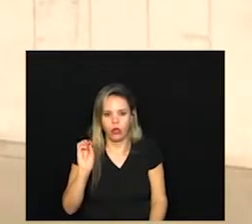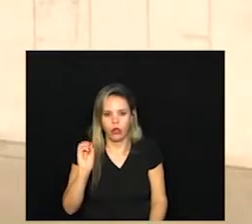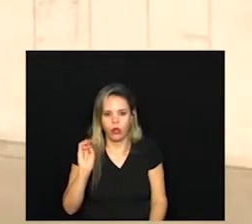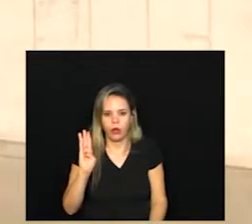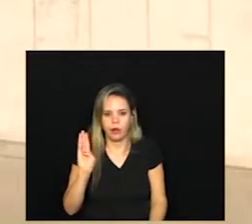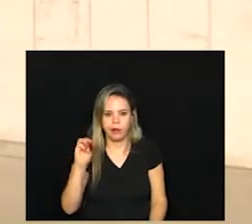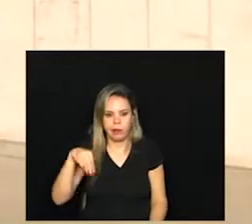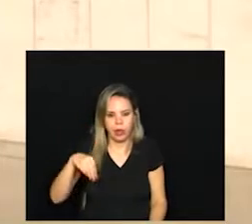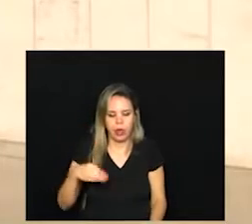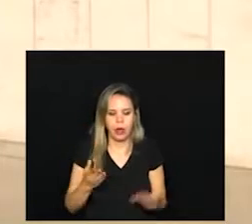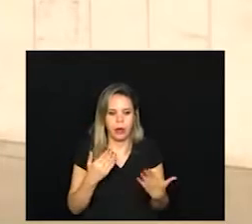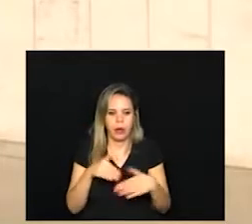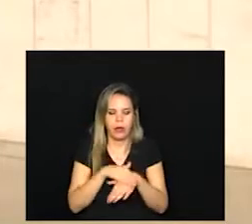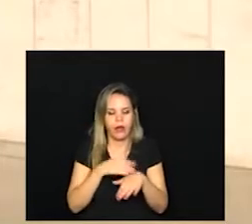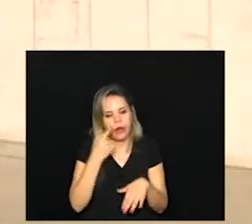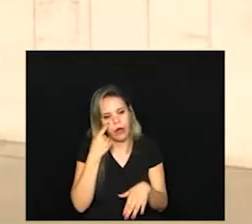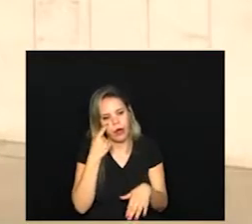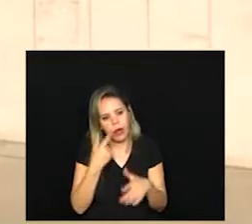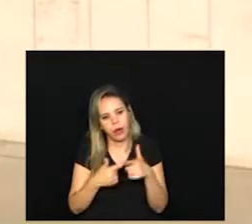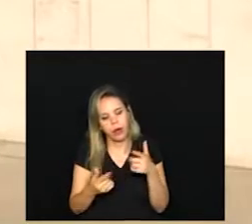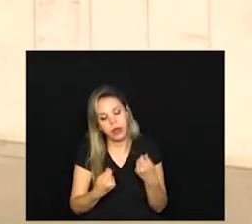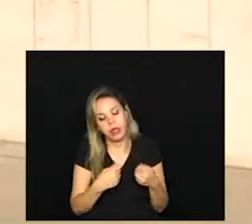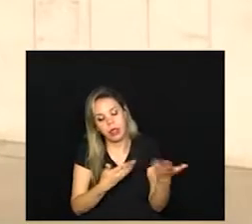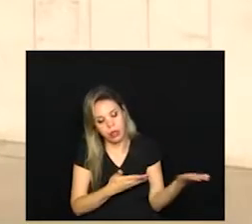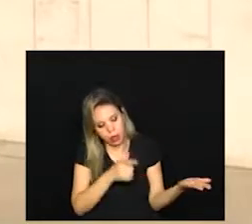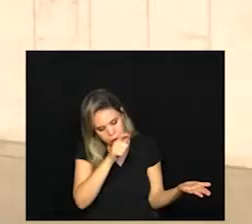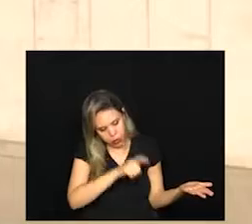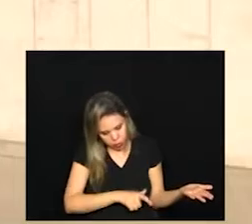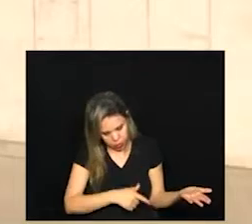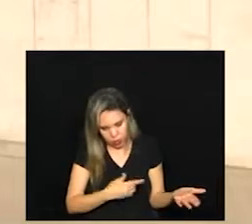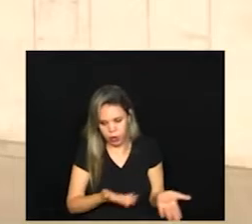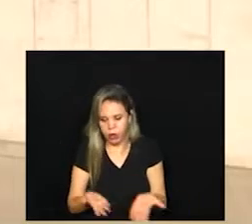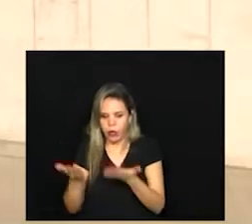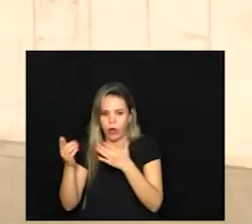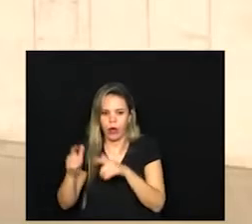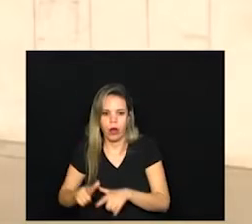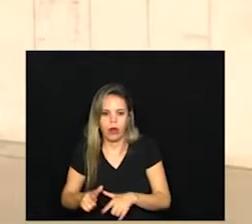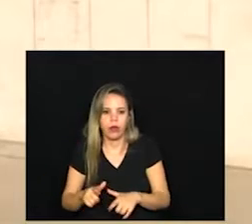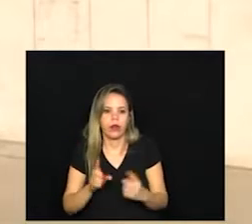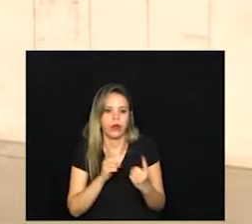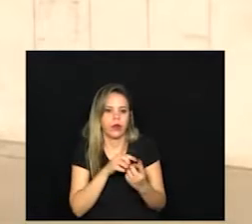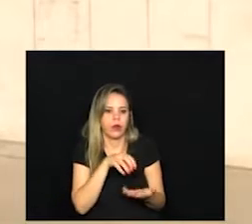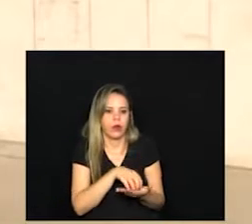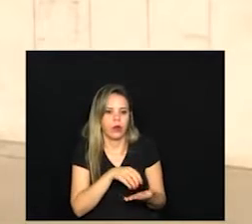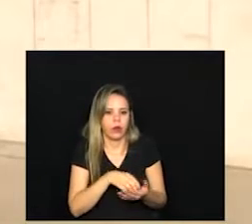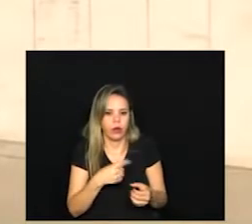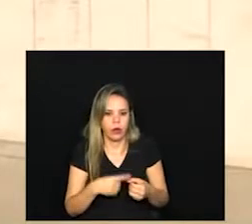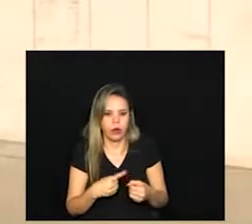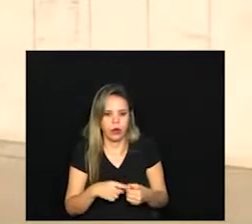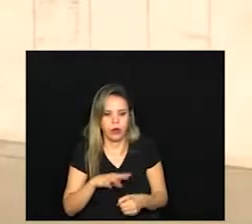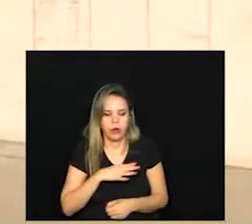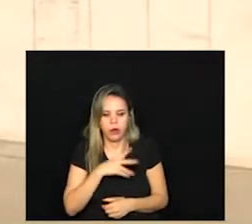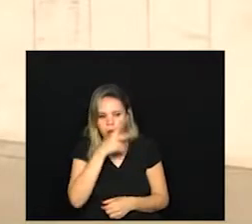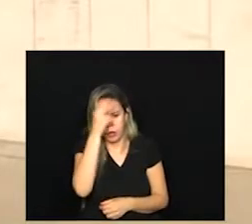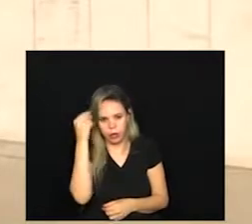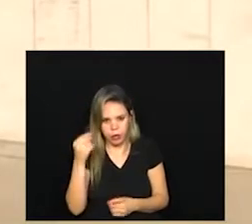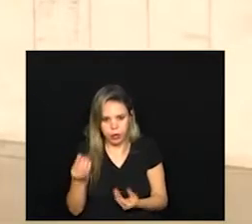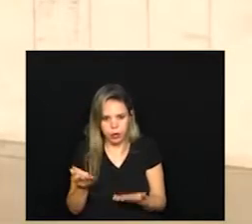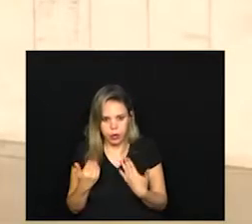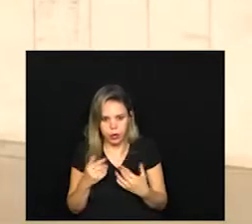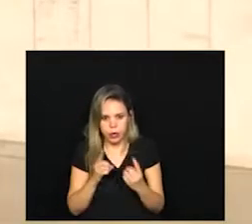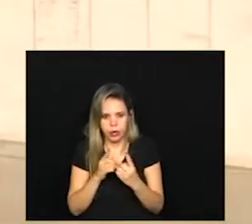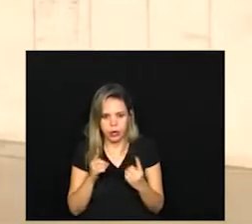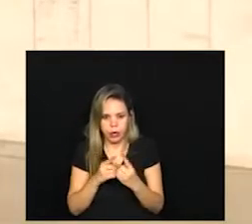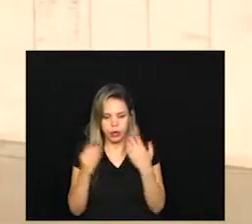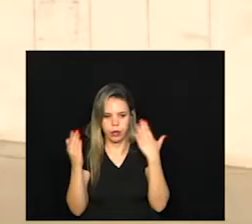acolhimento, saber qual a demanda, o que essa pessoa precisa, e essa pessoa é encaminhada para o nosso abrigo municipal. Lá no abrigo, ela recebe